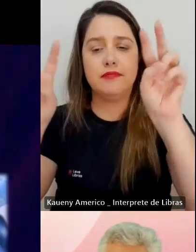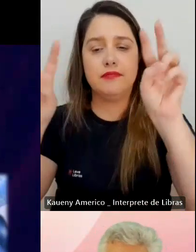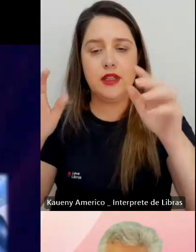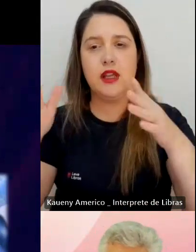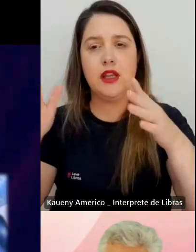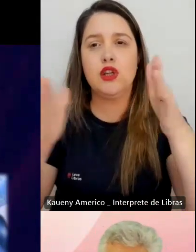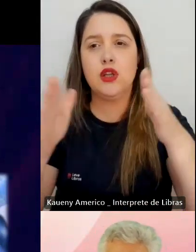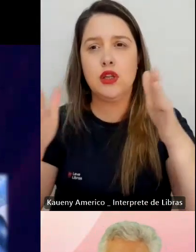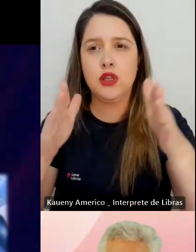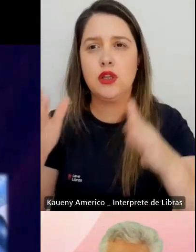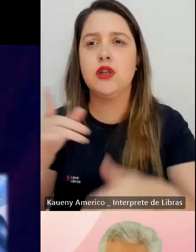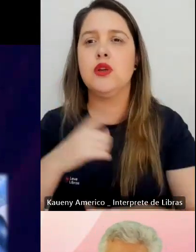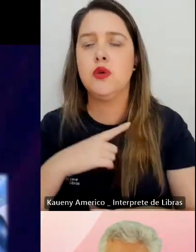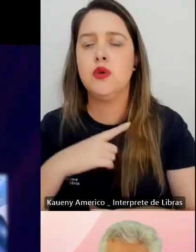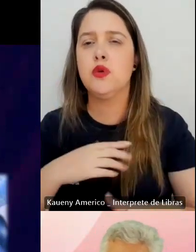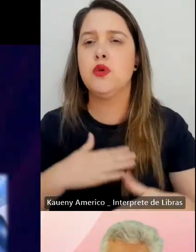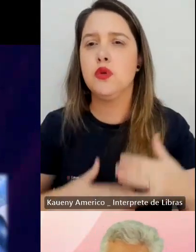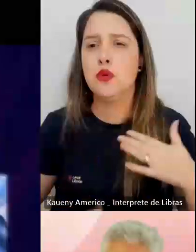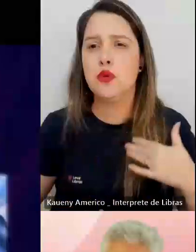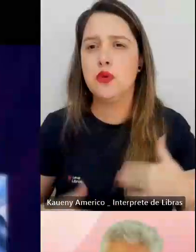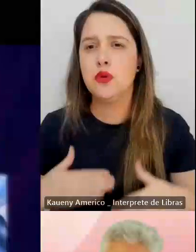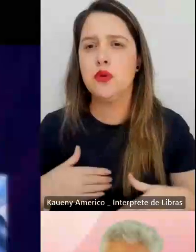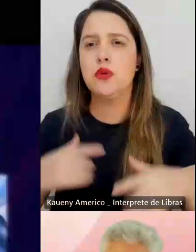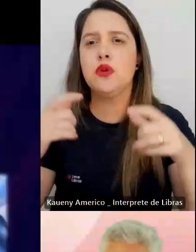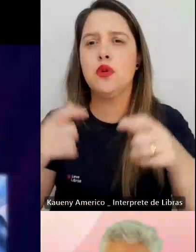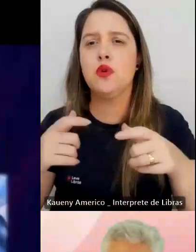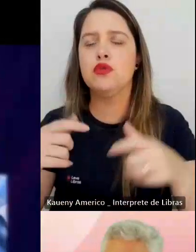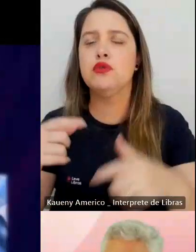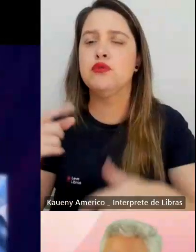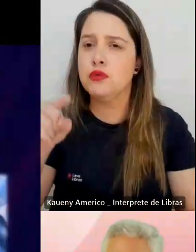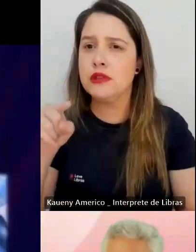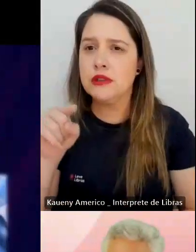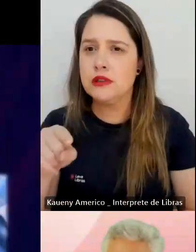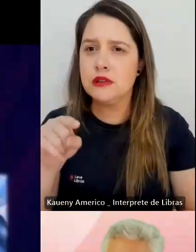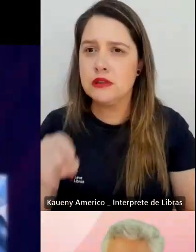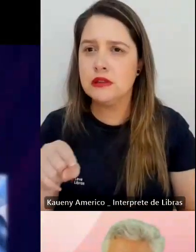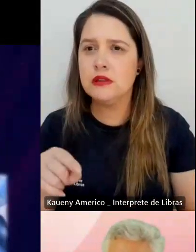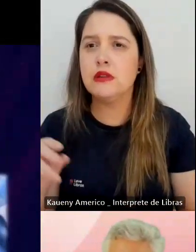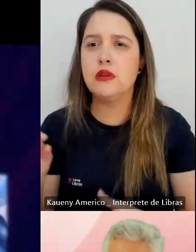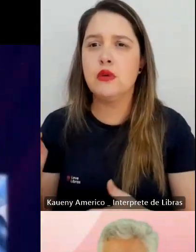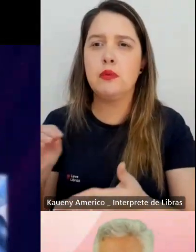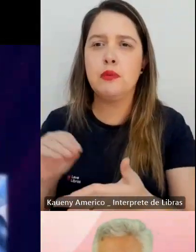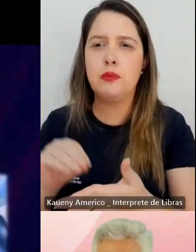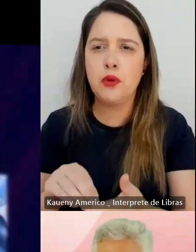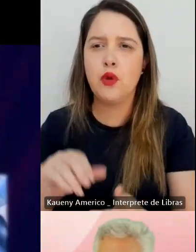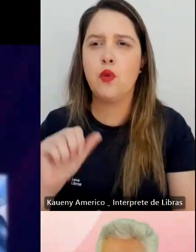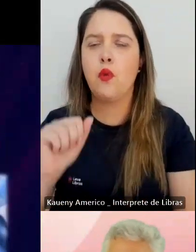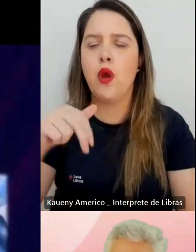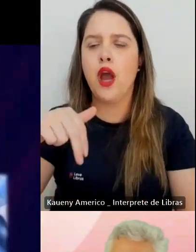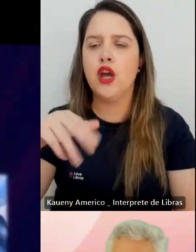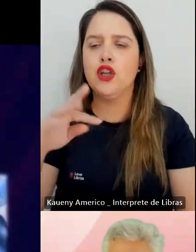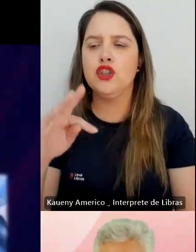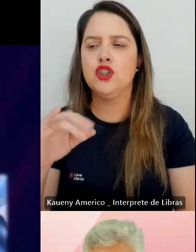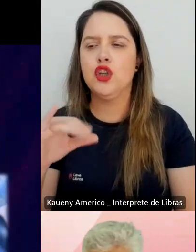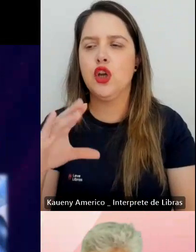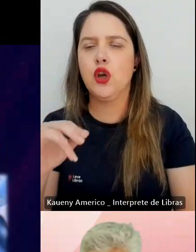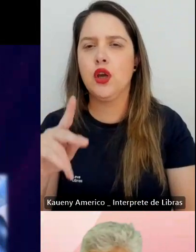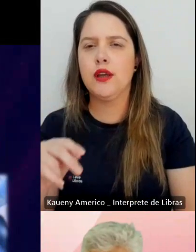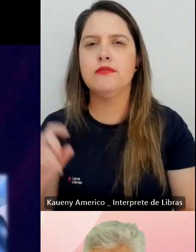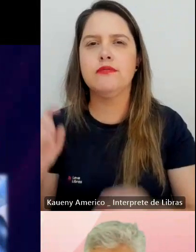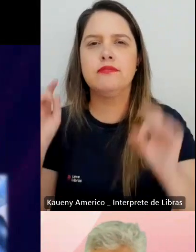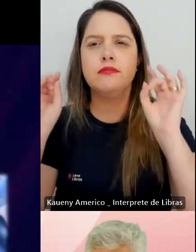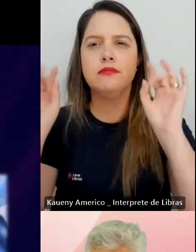do corpo, aonde você põe anticorpos. O anticorpo ele é muito específico ao